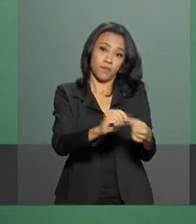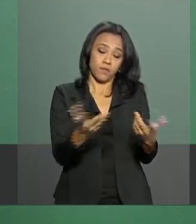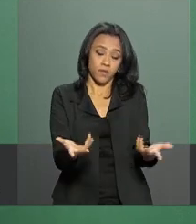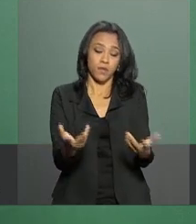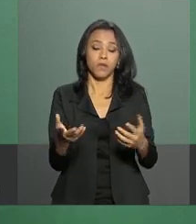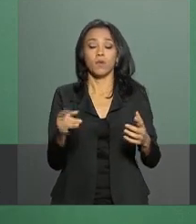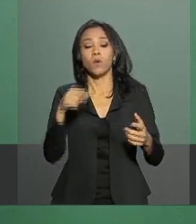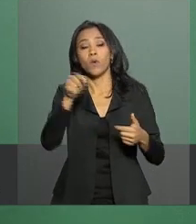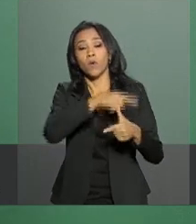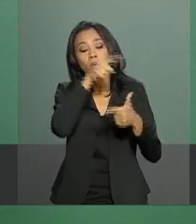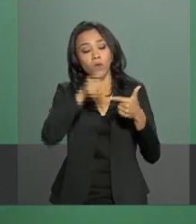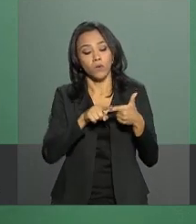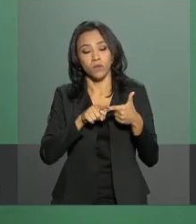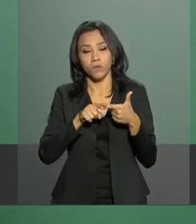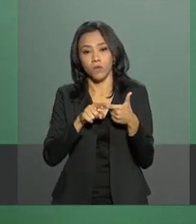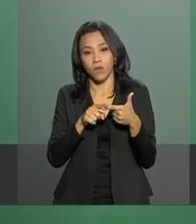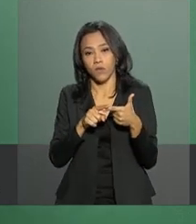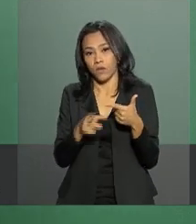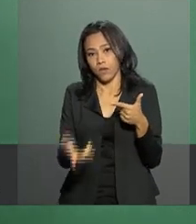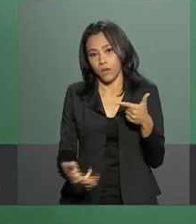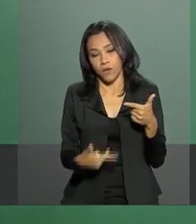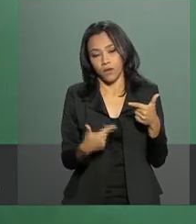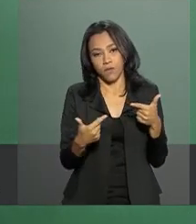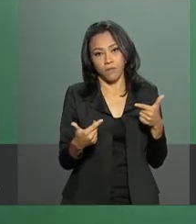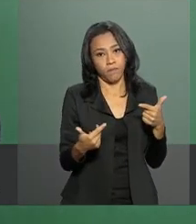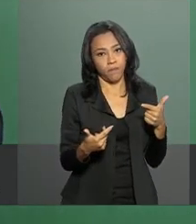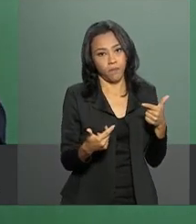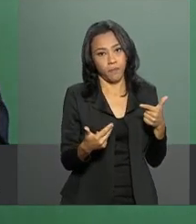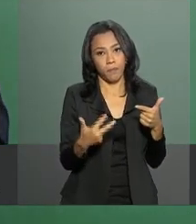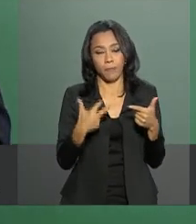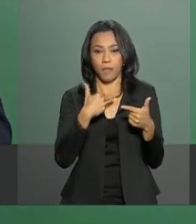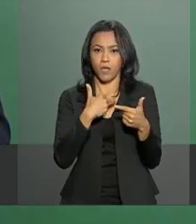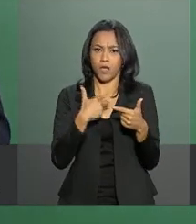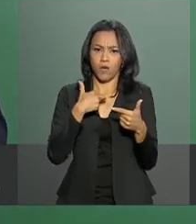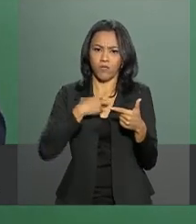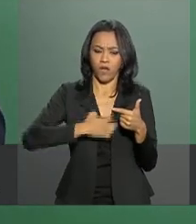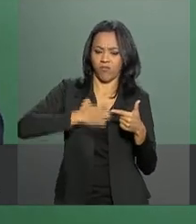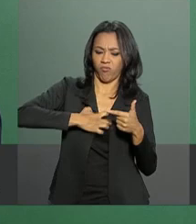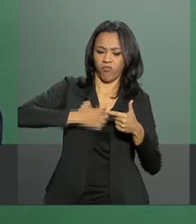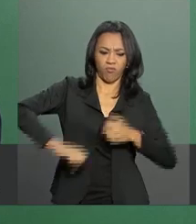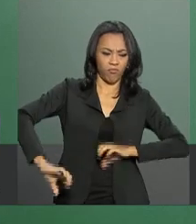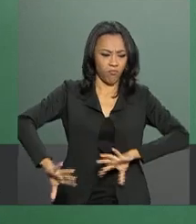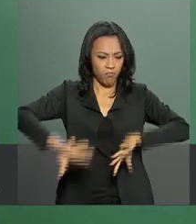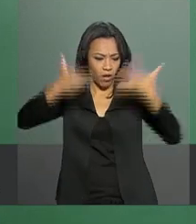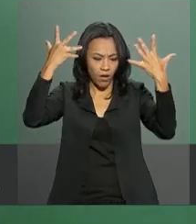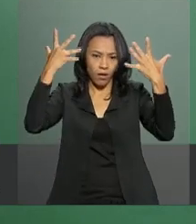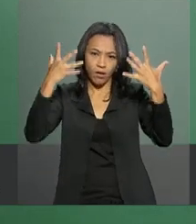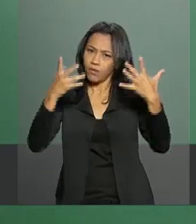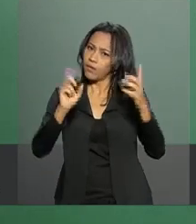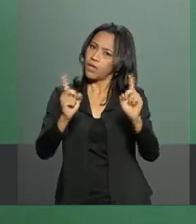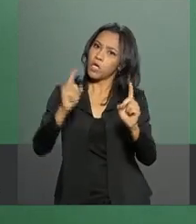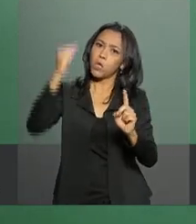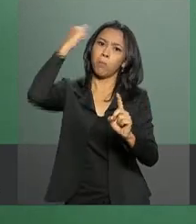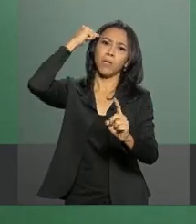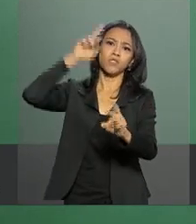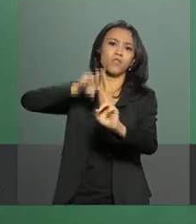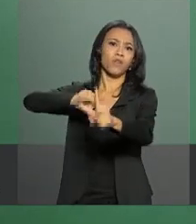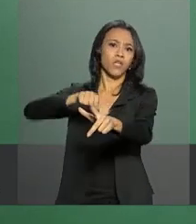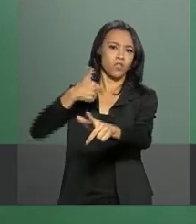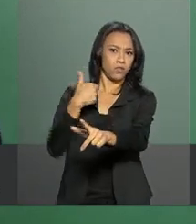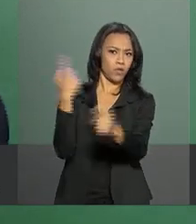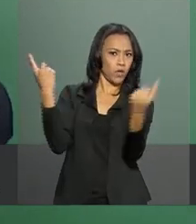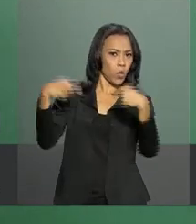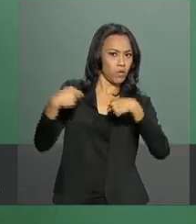me digamos chatear me aborrecer por que o outro pensa diferente de mim pelo contrário